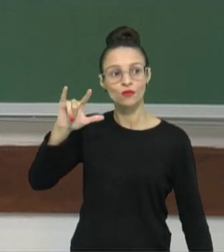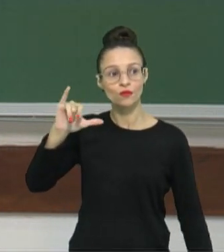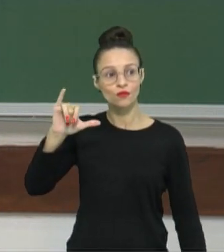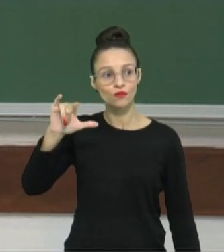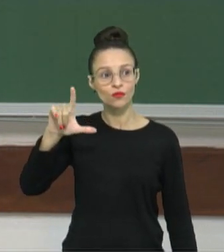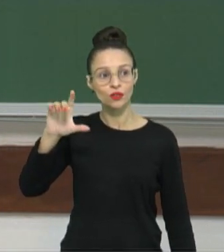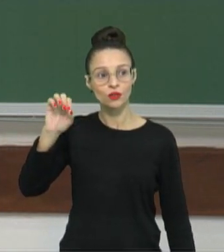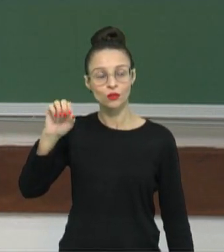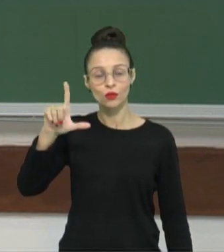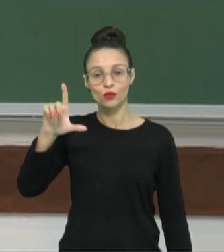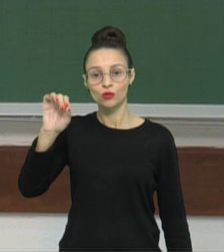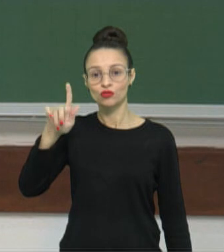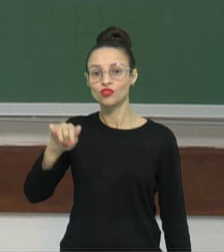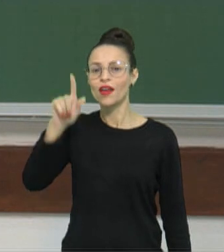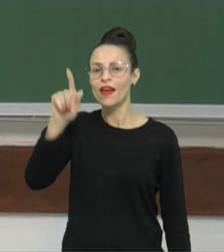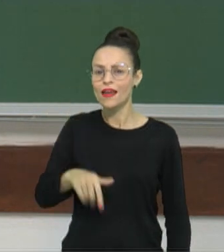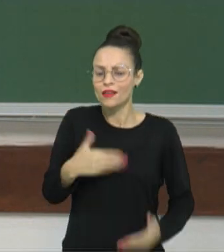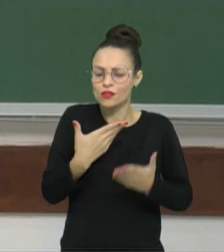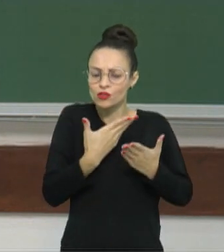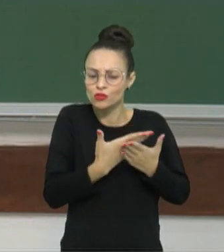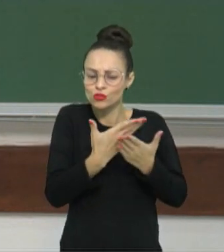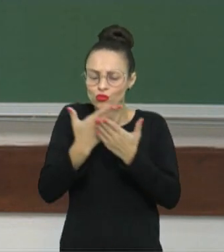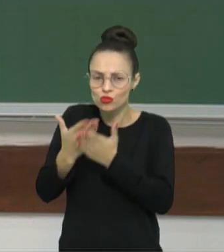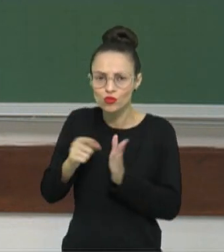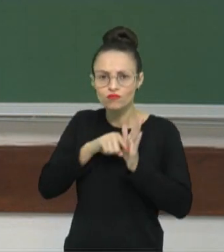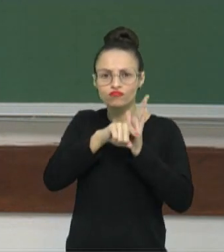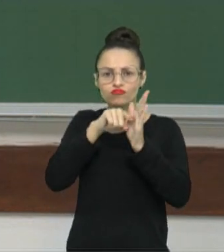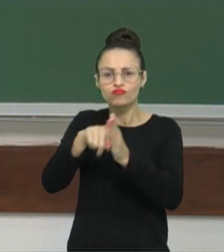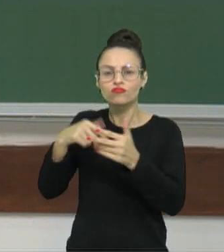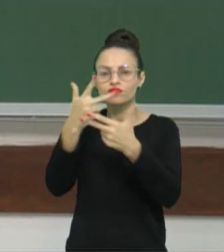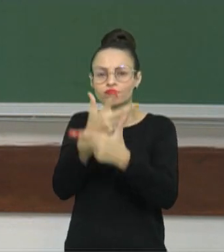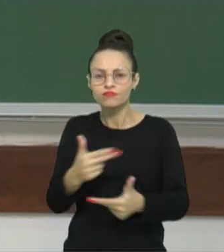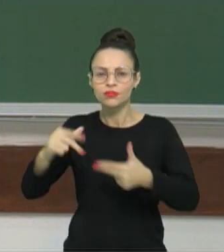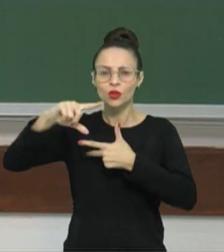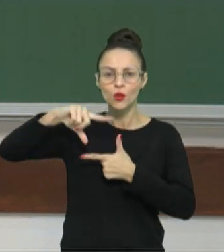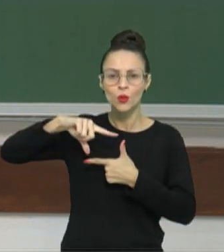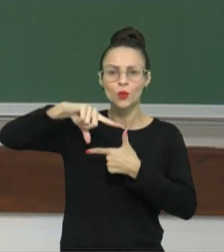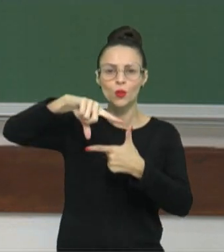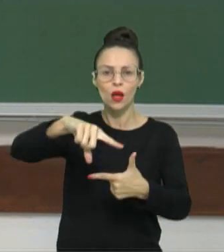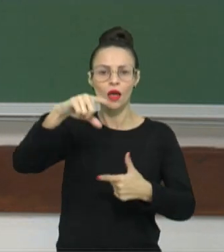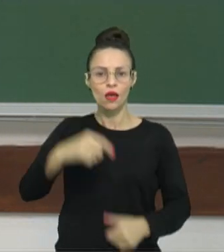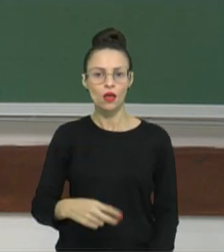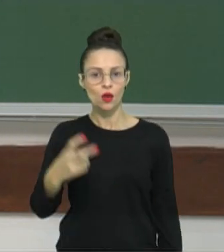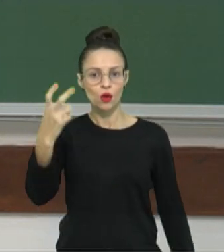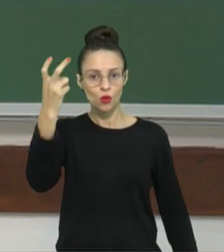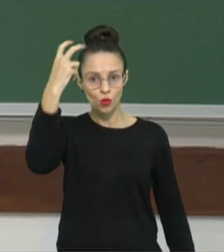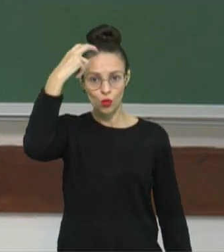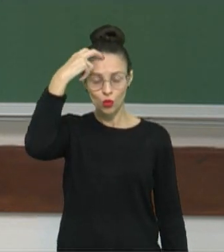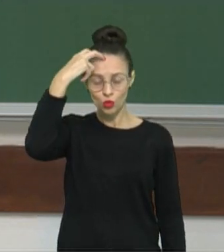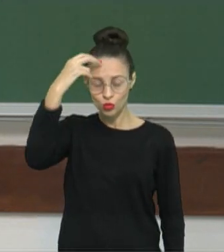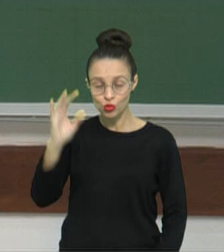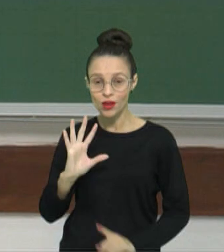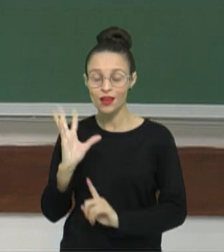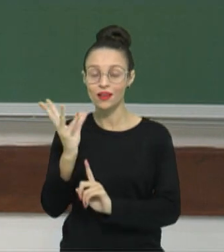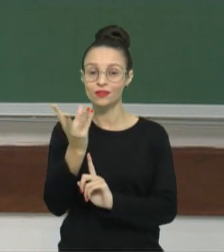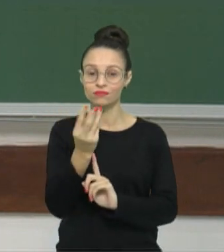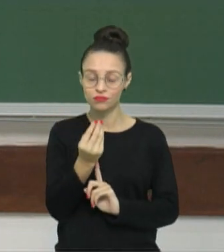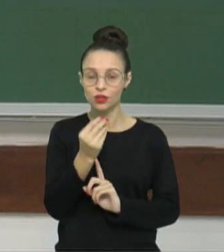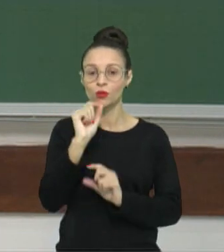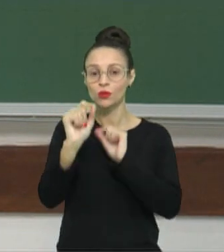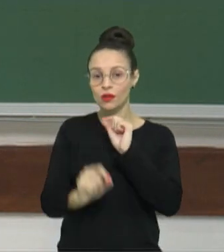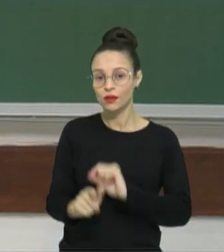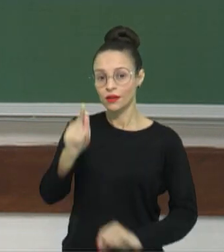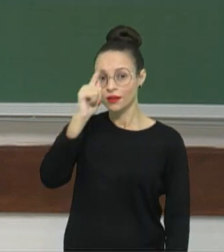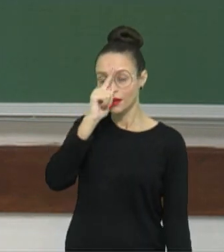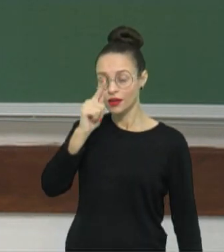estudo dos clássicos, estudo das culturas greco-romanas, mais